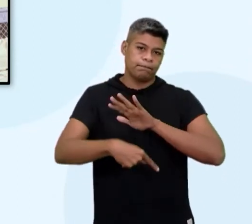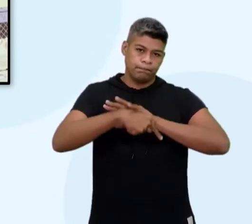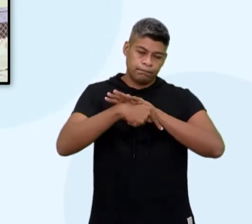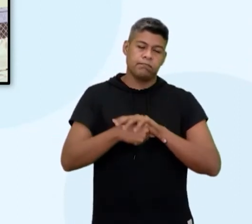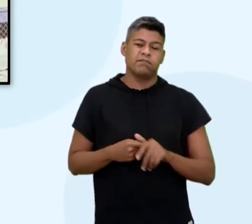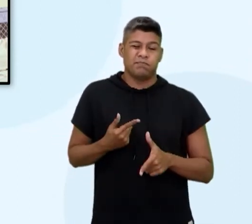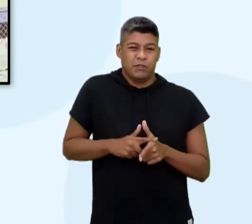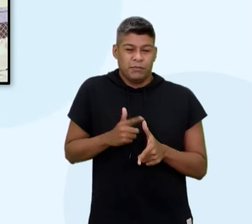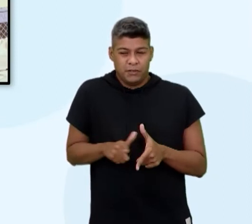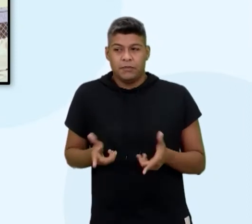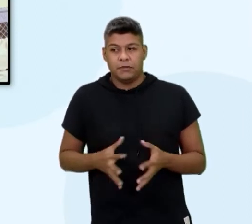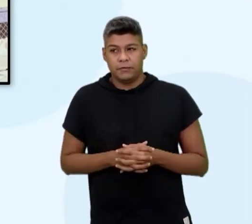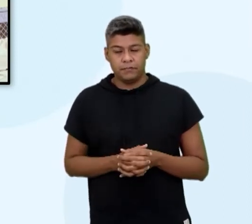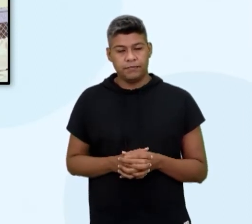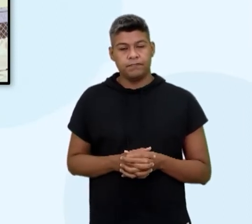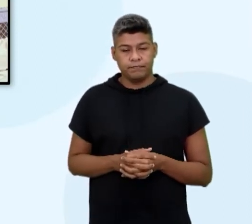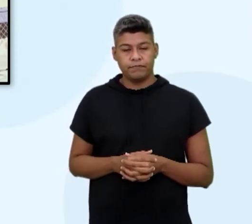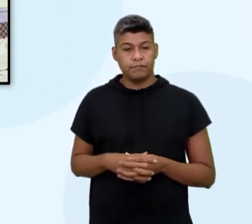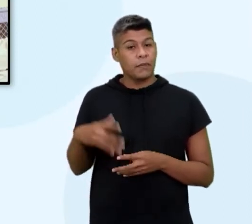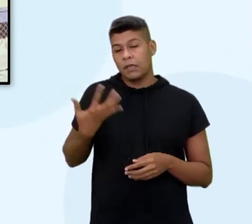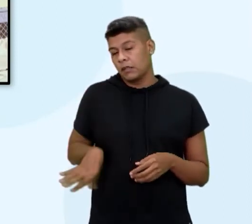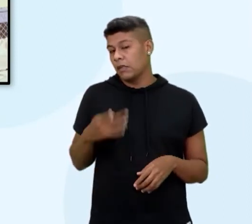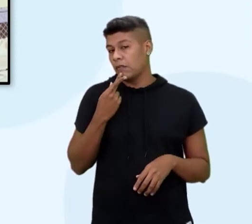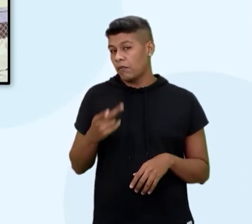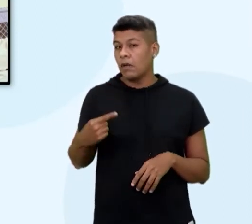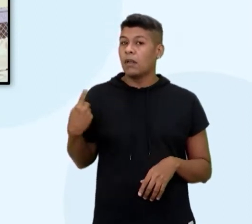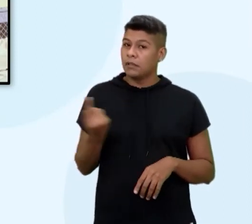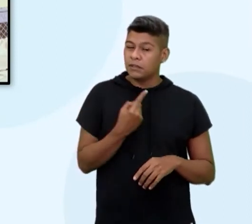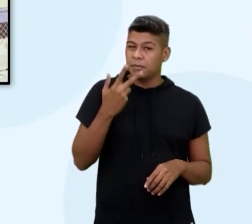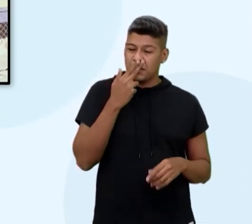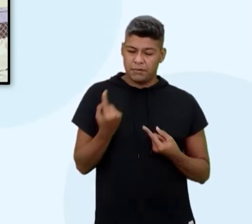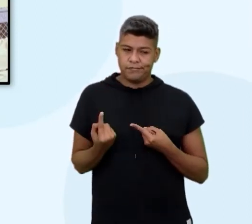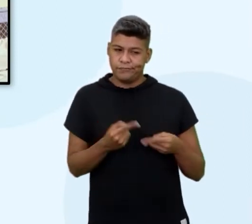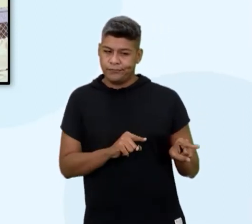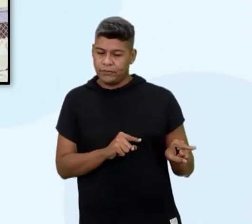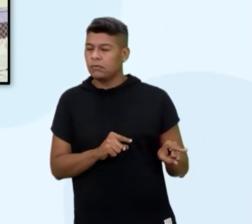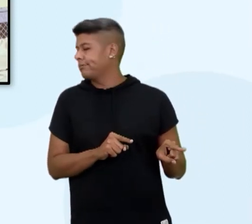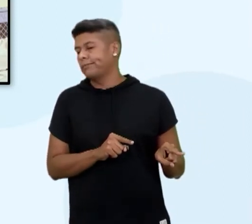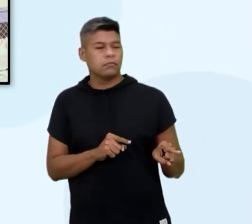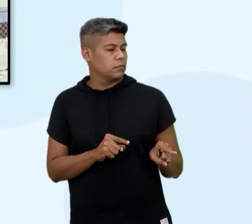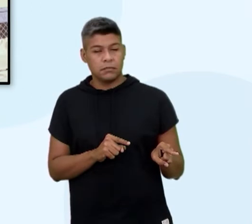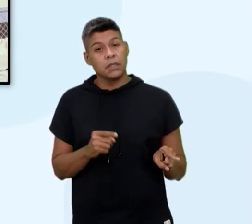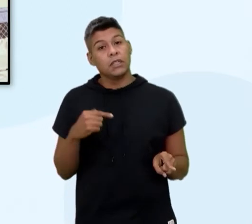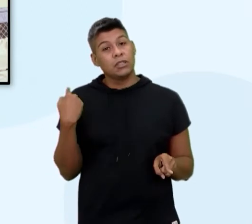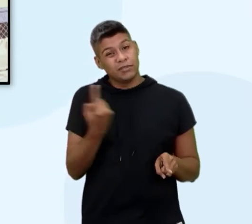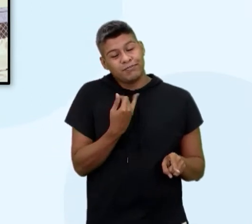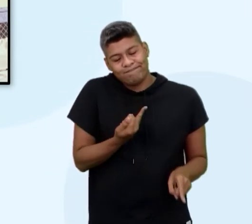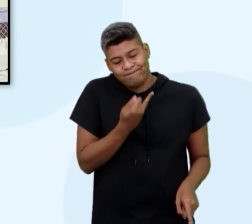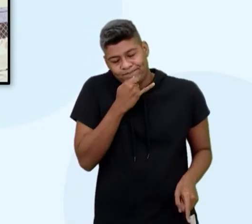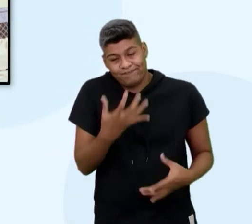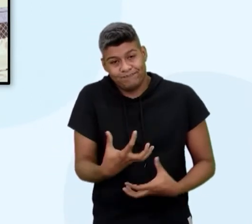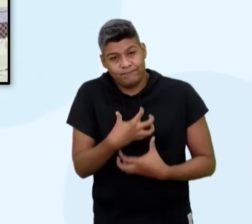essas atrocidades. Não quero dizer que a gente não liga a mínima, né, e que não ficamos